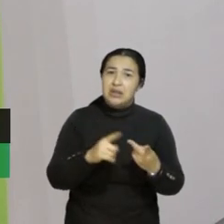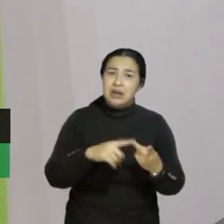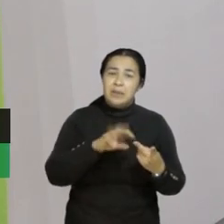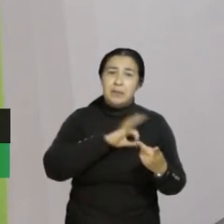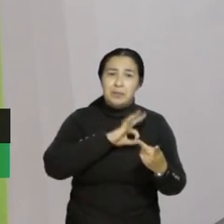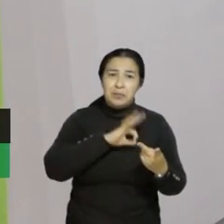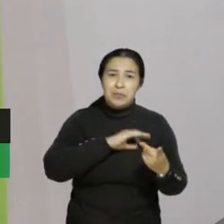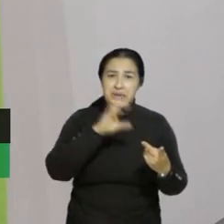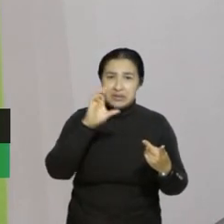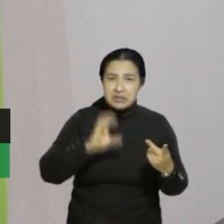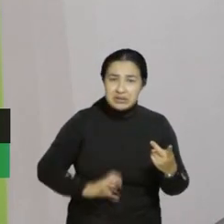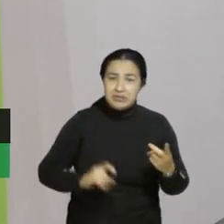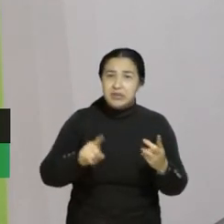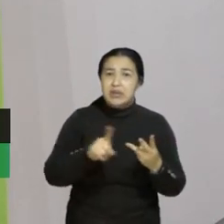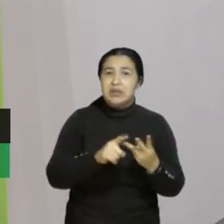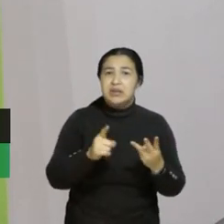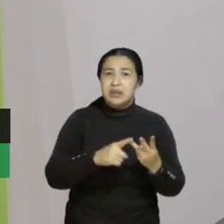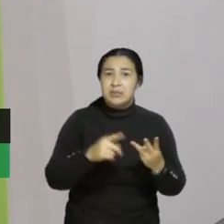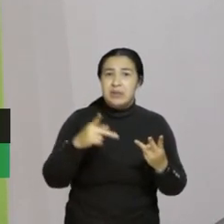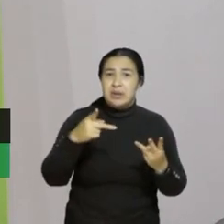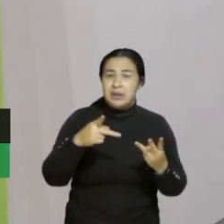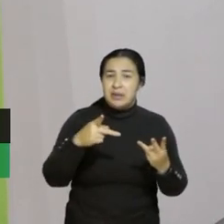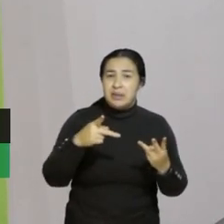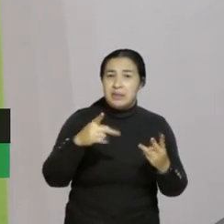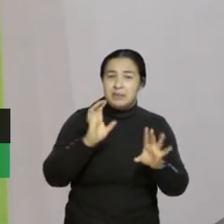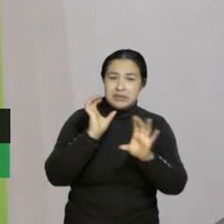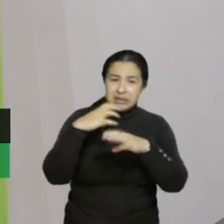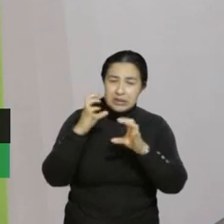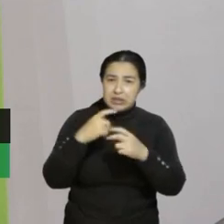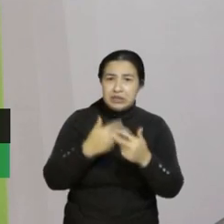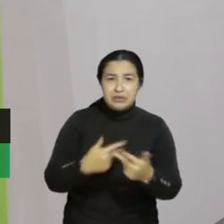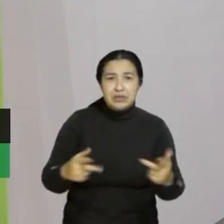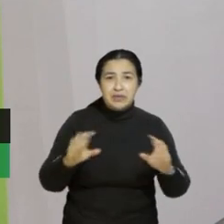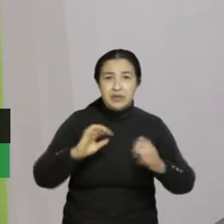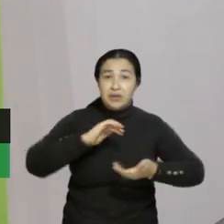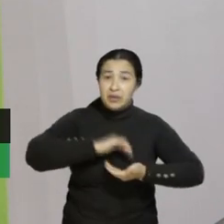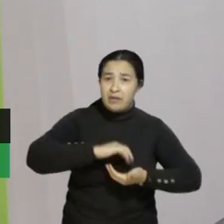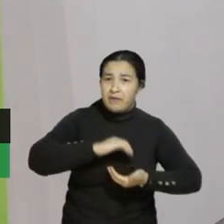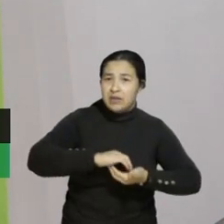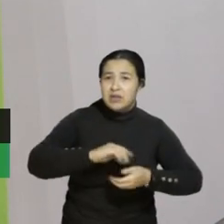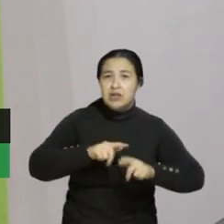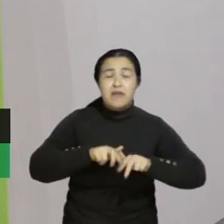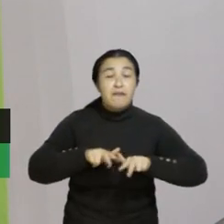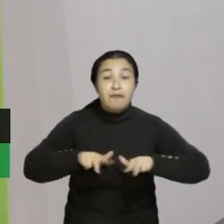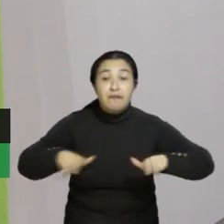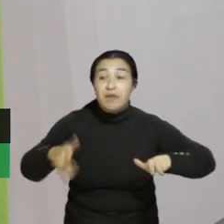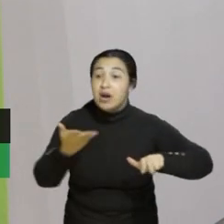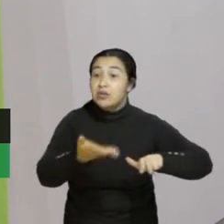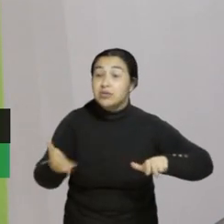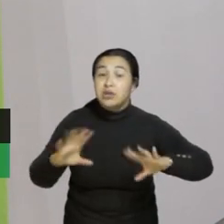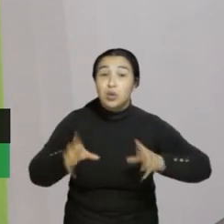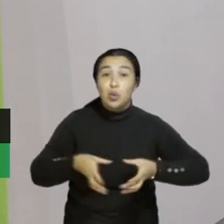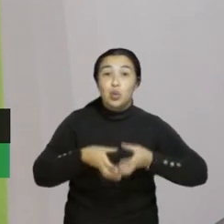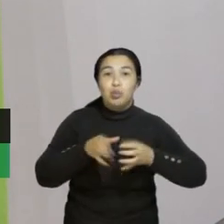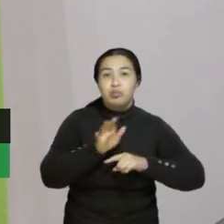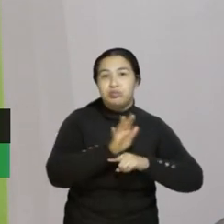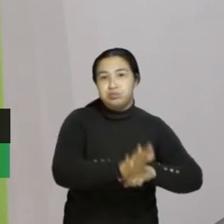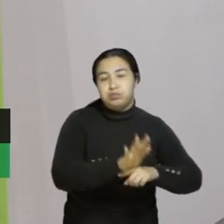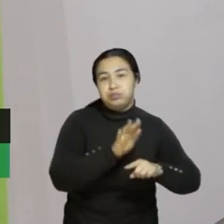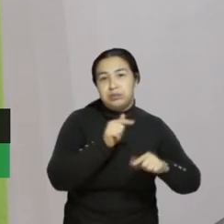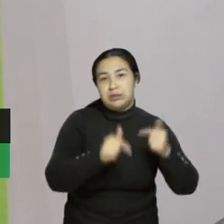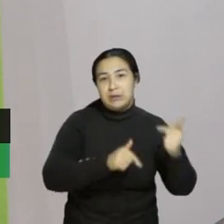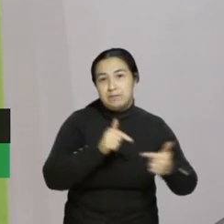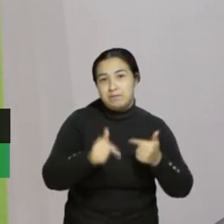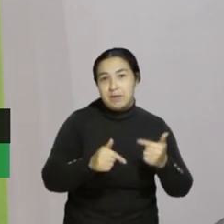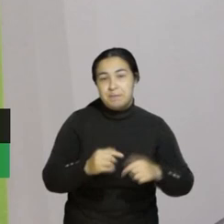policiais do Instituto Geral de Perícias, da Polícia Científica, da Defesa Civil, fazendo um belíssimo trabalho. Tem uma imagem que nós chegamos